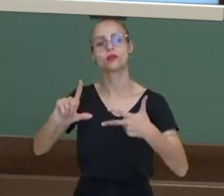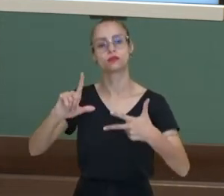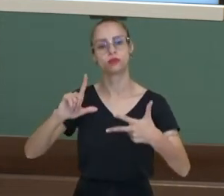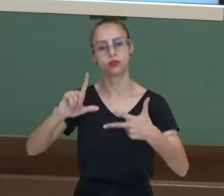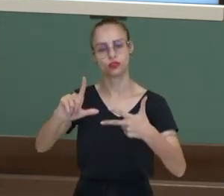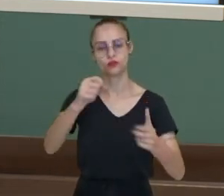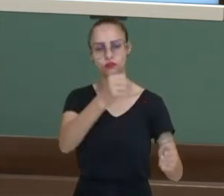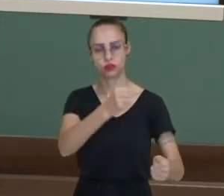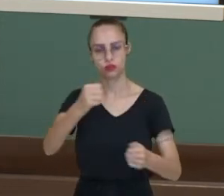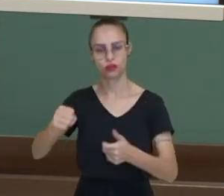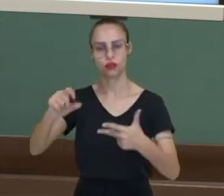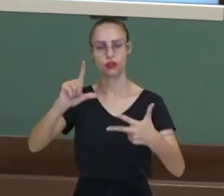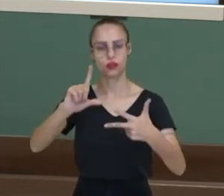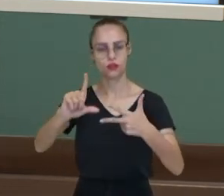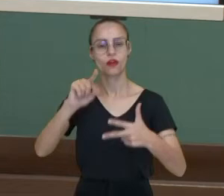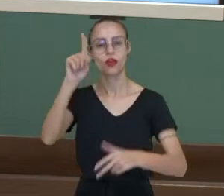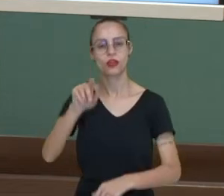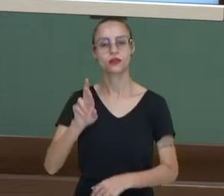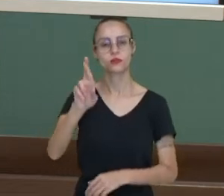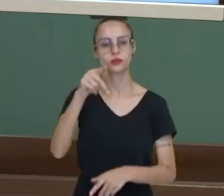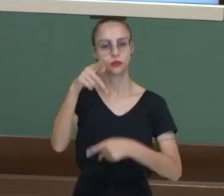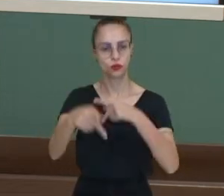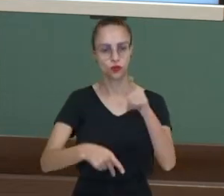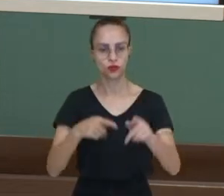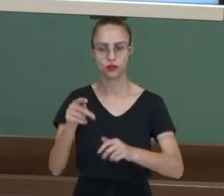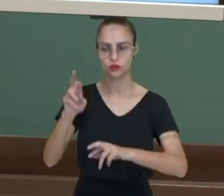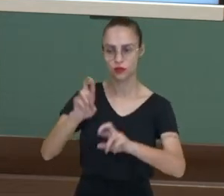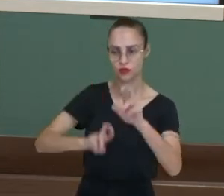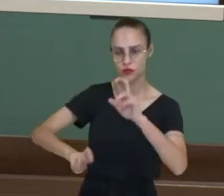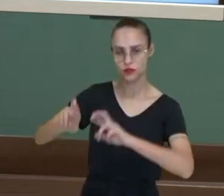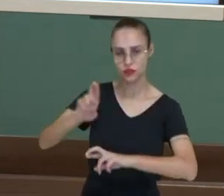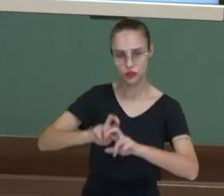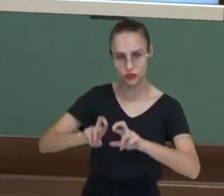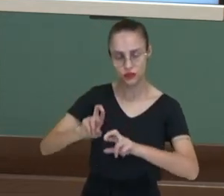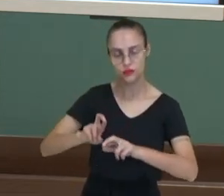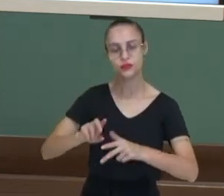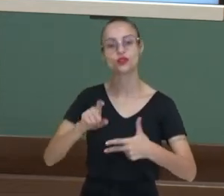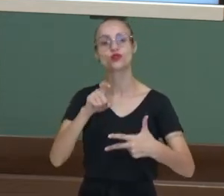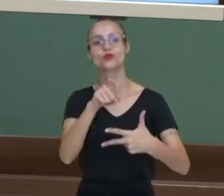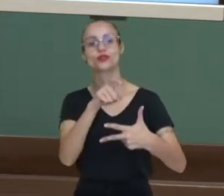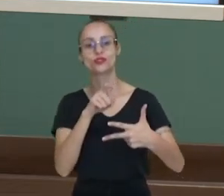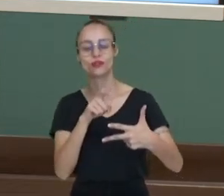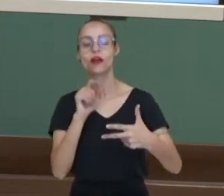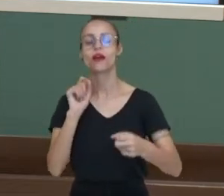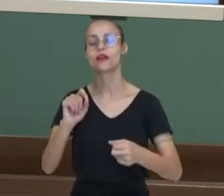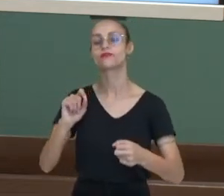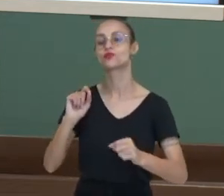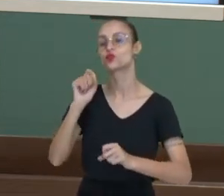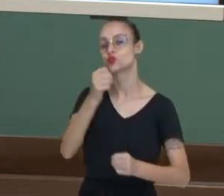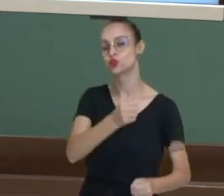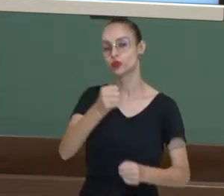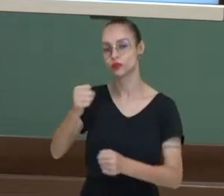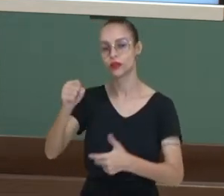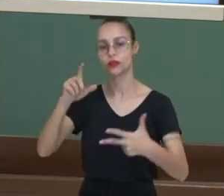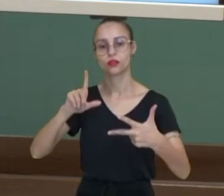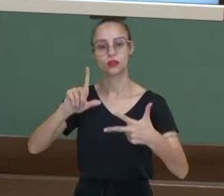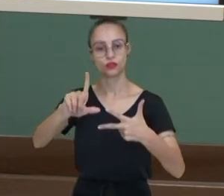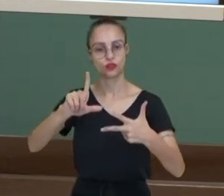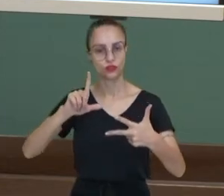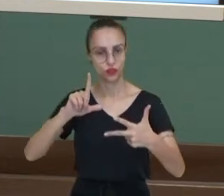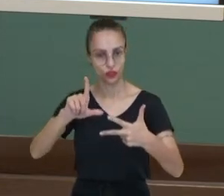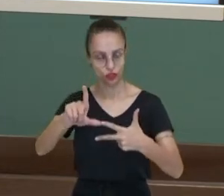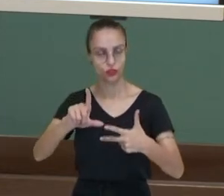povo para a criação de leis, para a fiscalização do Poder Executivo. Então, o Poder Legislativo e mais à frente você